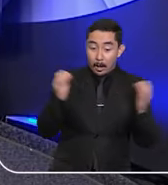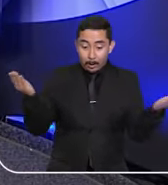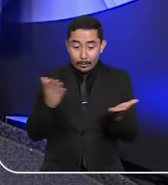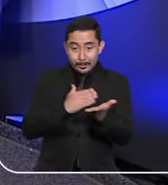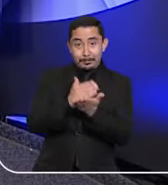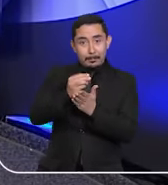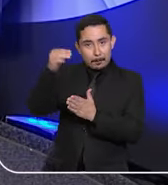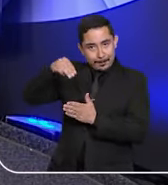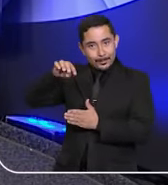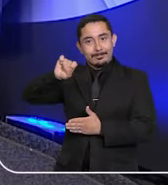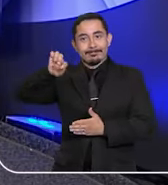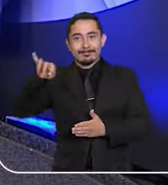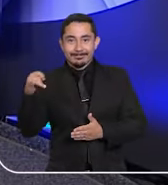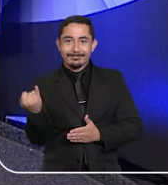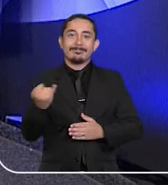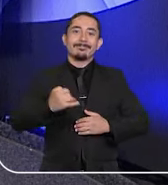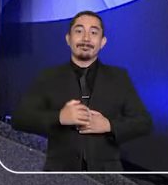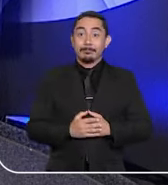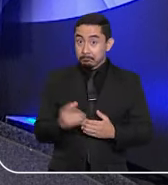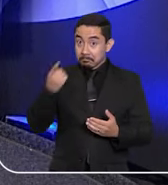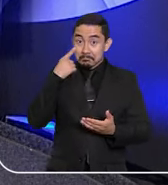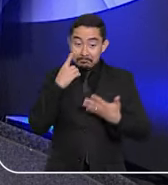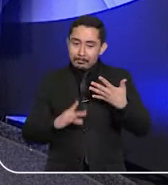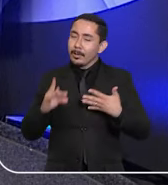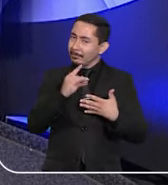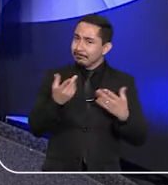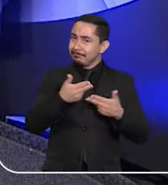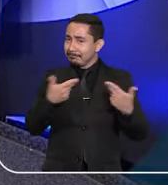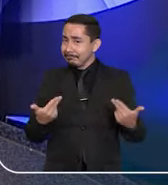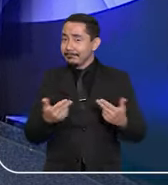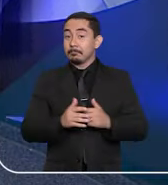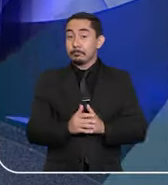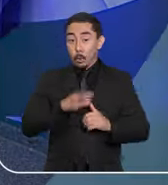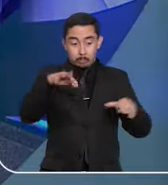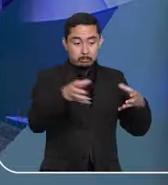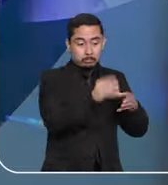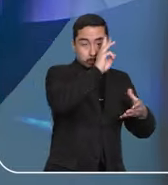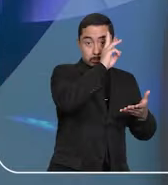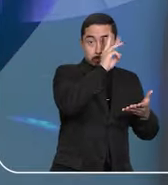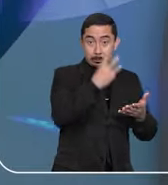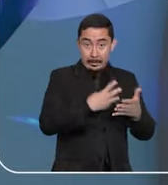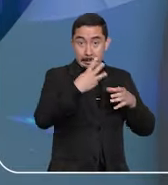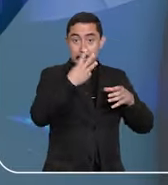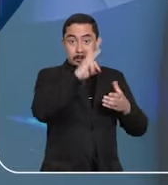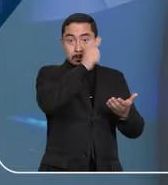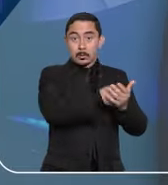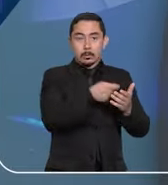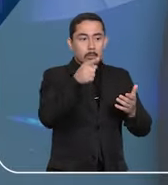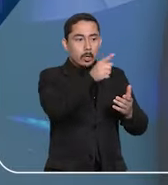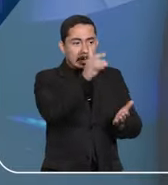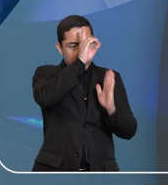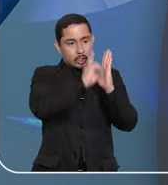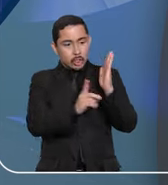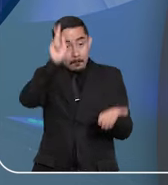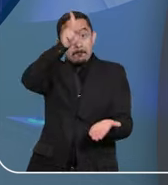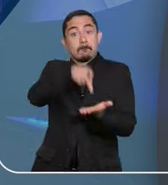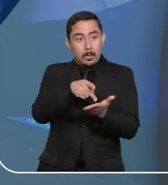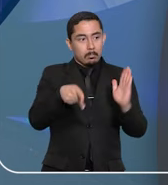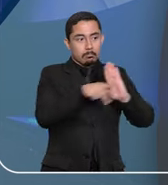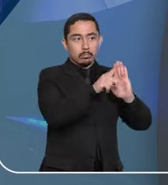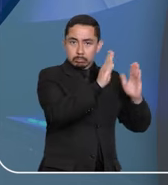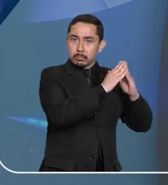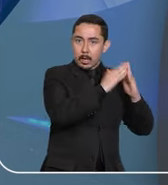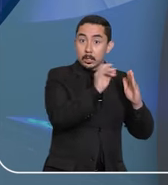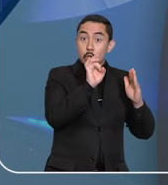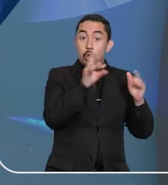Olá, começa agora o Minuto STJ. Vamos aos destaques. A terceira turma decidiu que o direito real de habitação